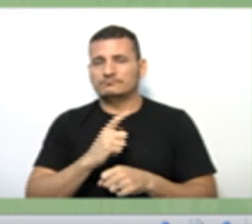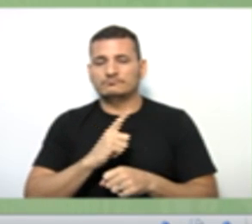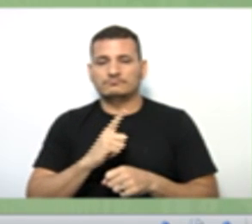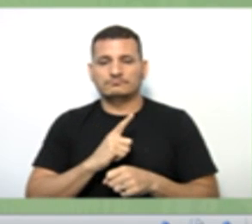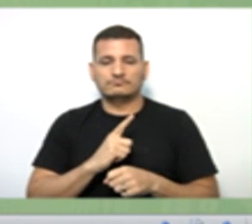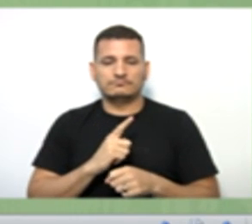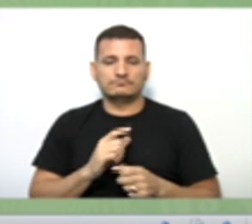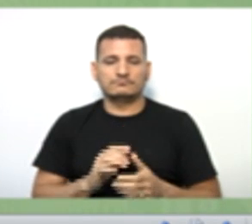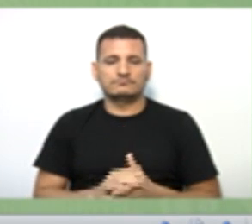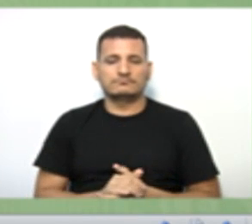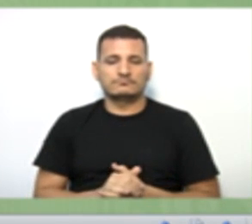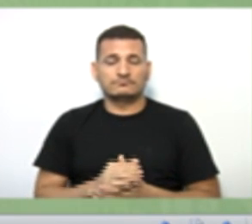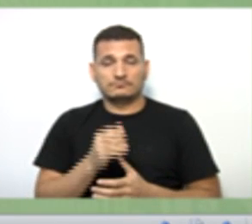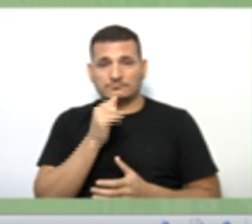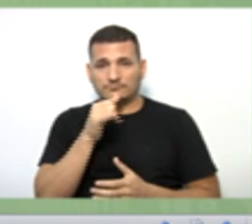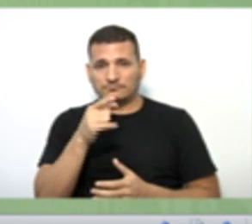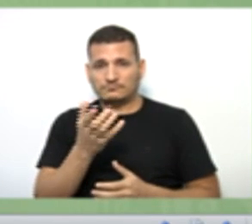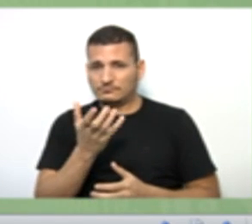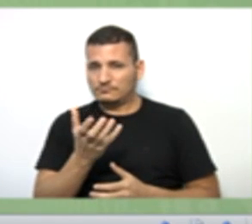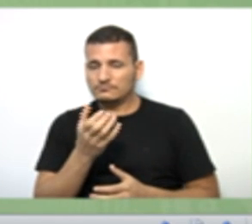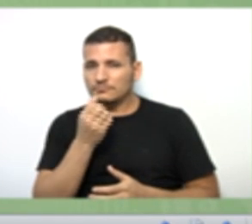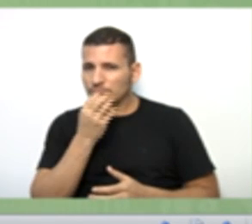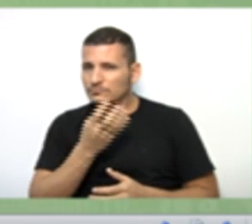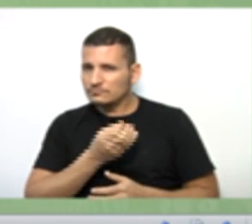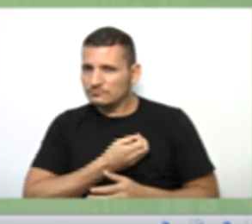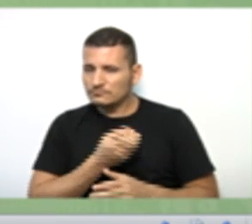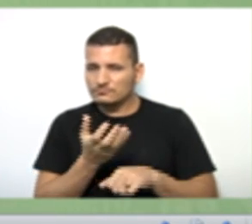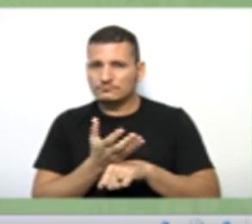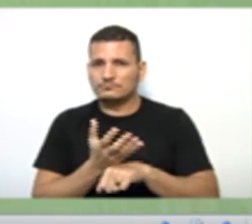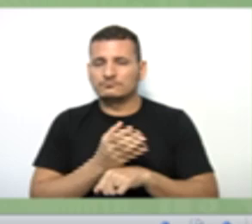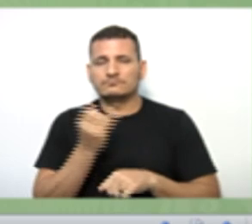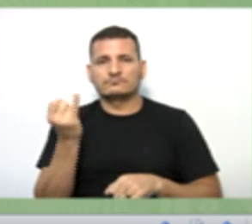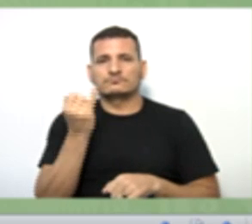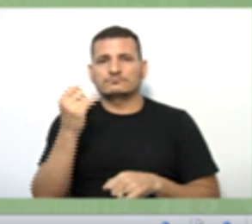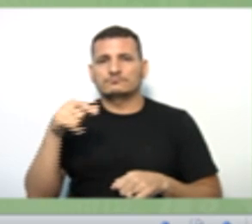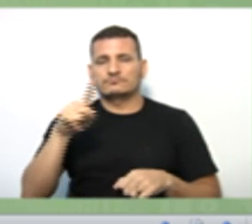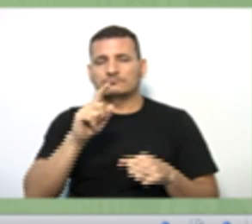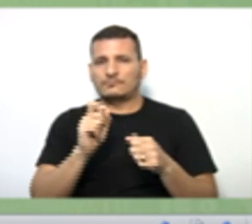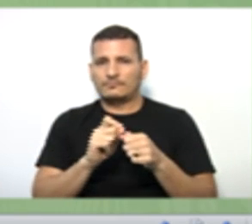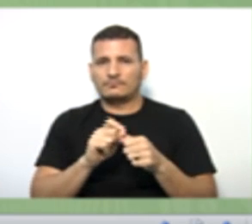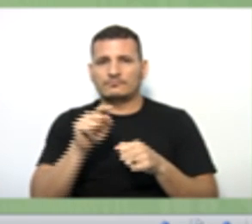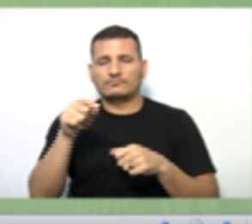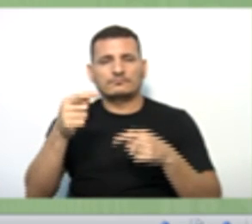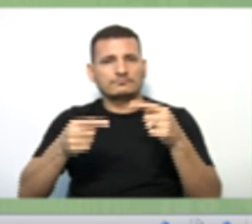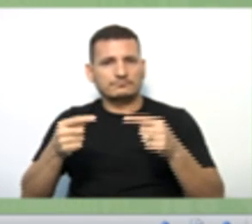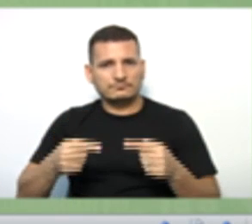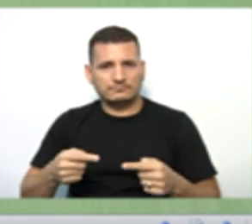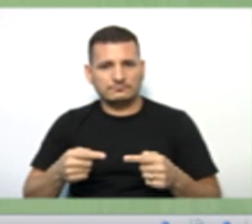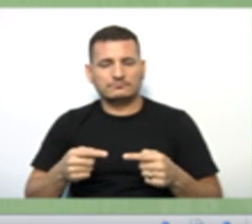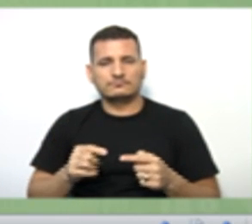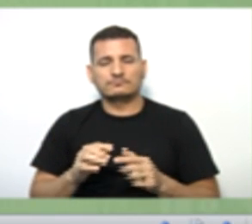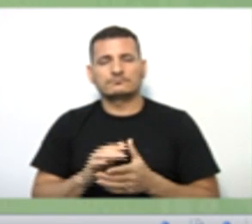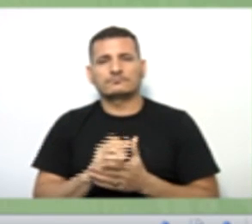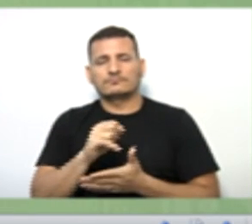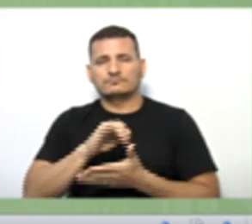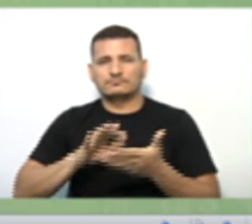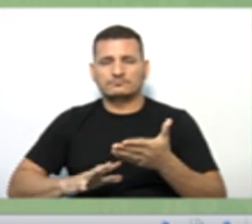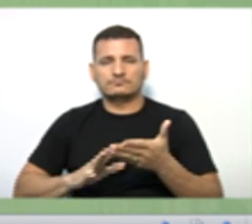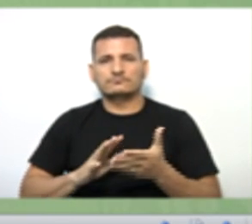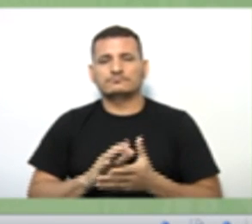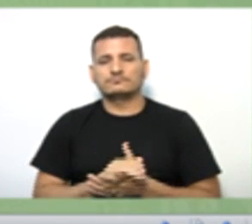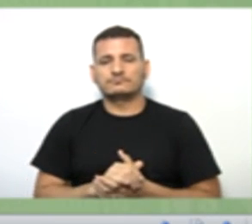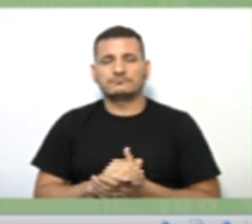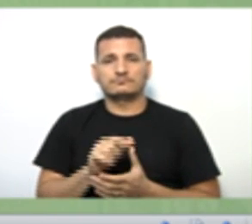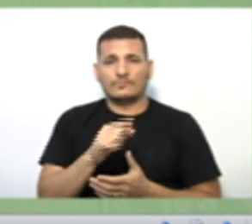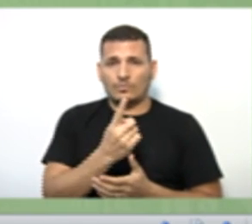professor? É isso aí. Se você quer ter uma boa nota na disciplina, é imprescindível que você consiga fazer essa atividade. As atividades, tá? E